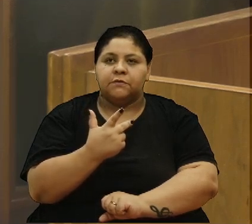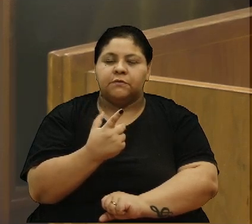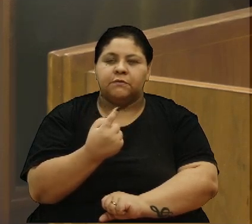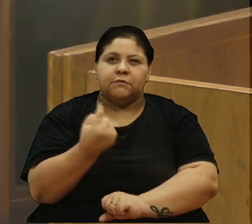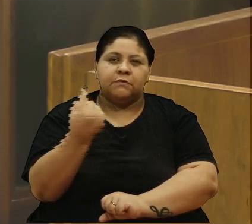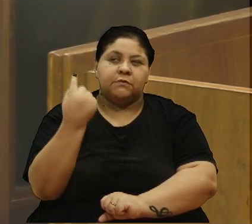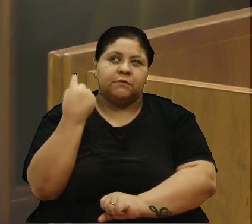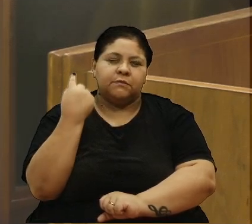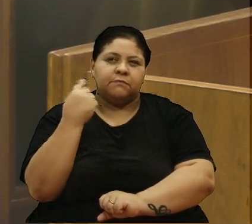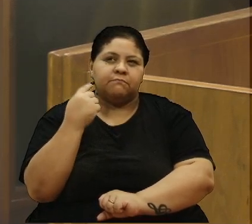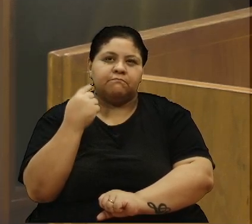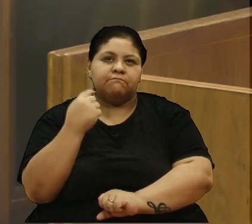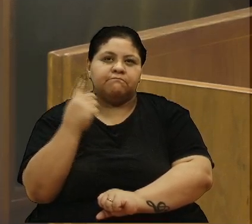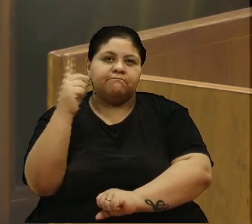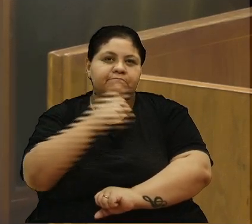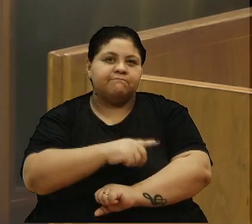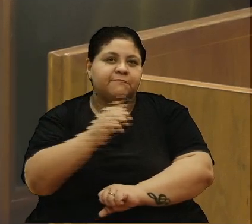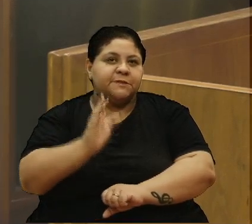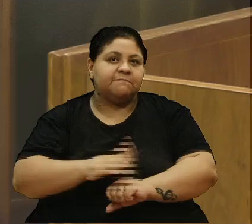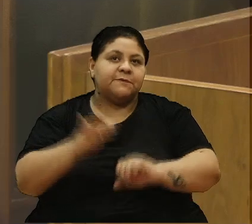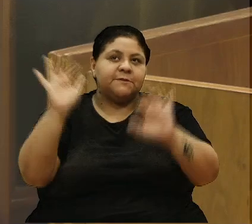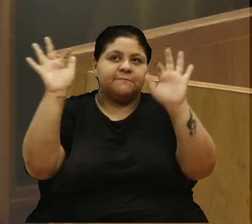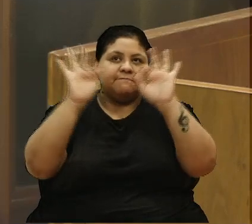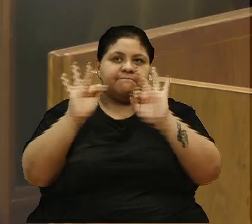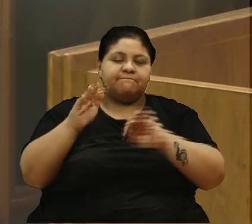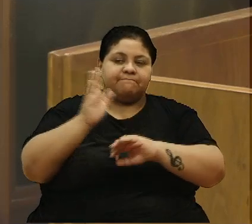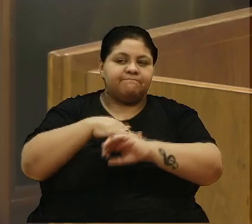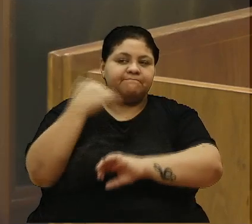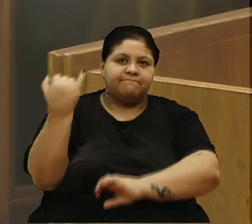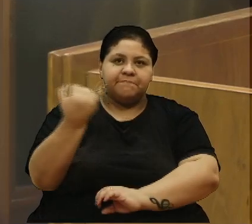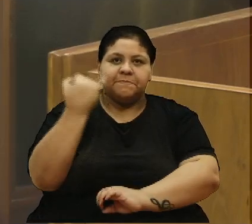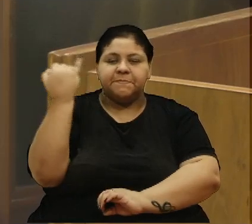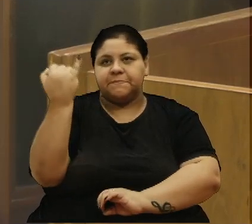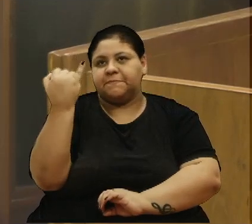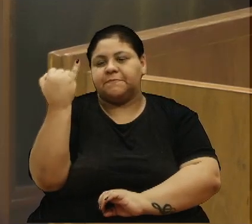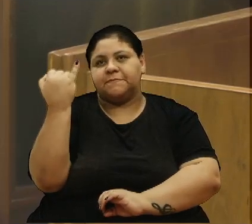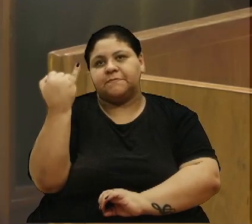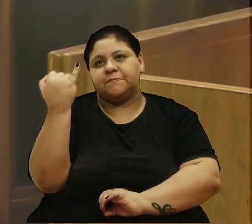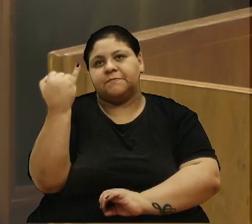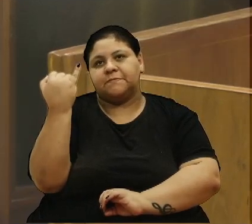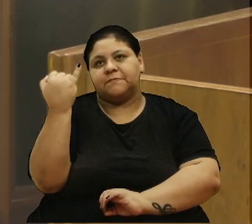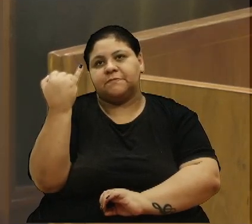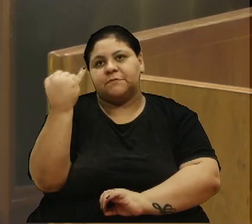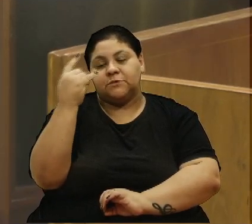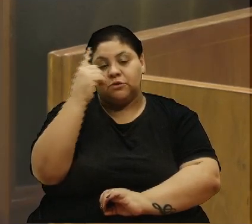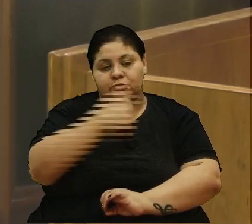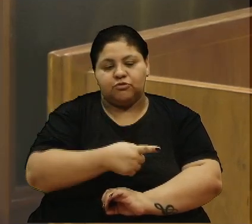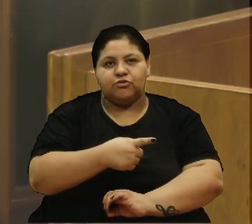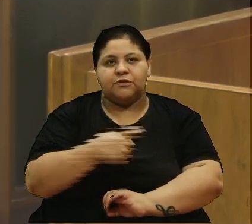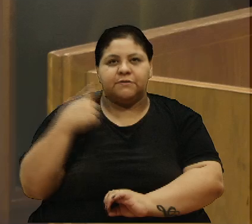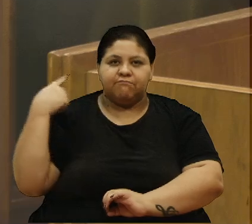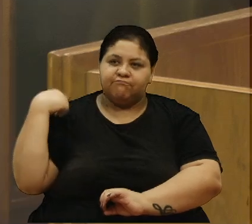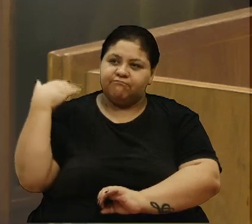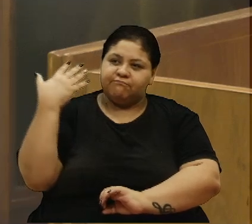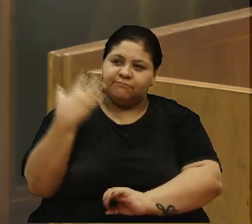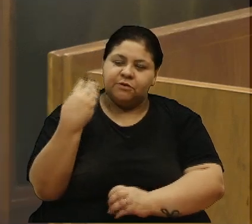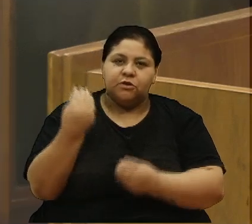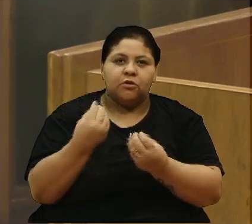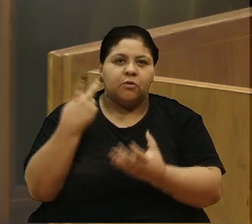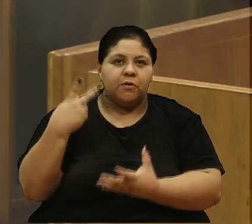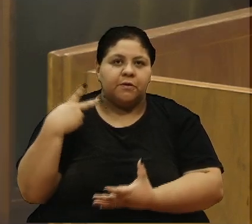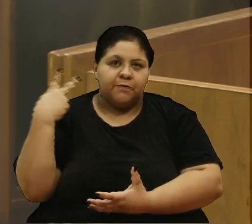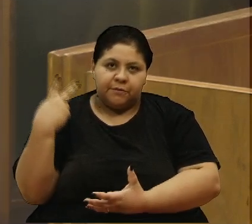fosse um dos dias mais felizes e mais importantes do meu mandato, da minha trajetória como